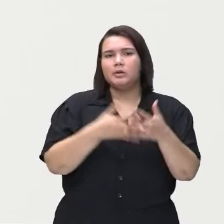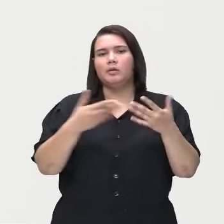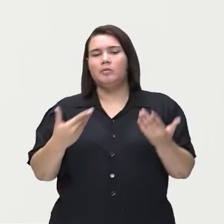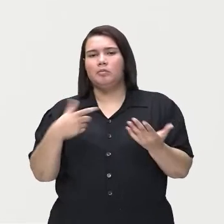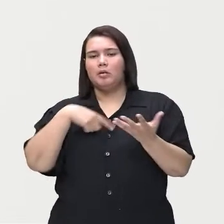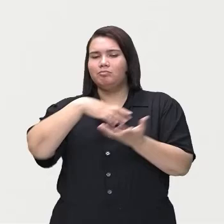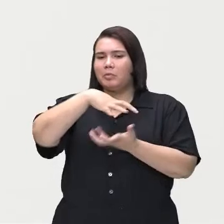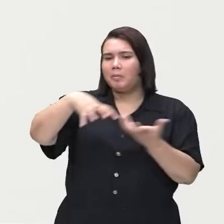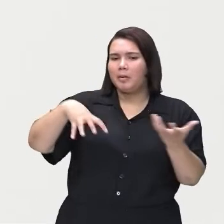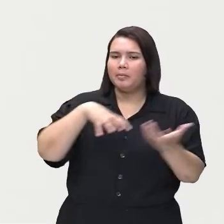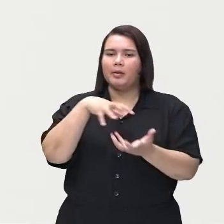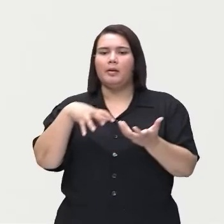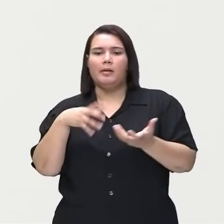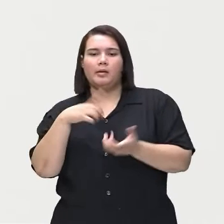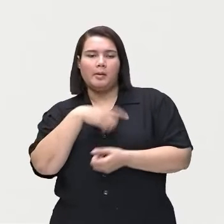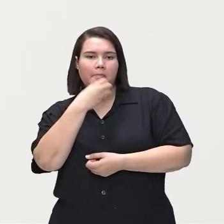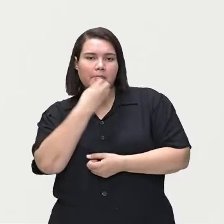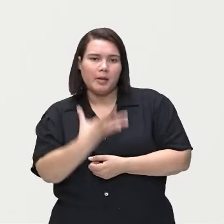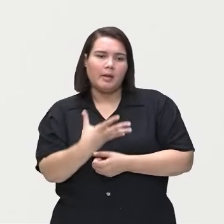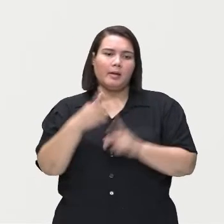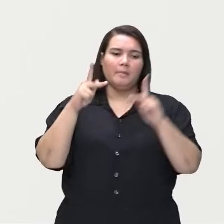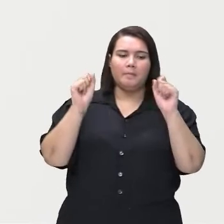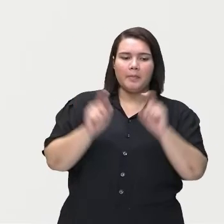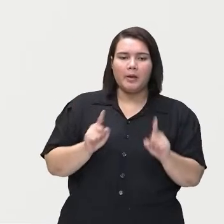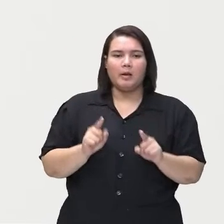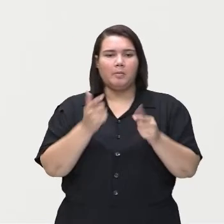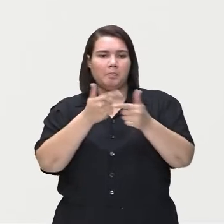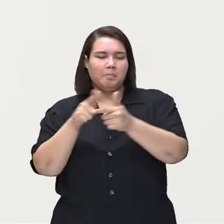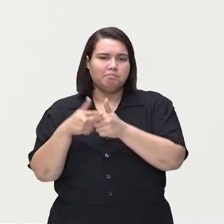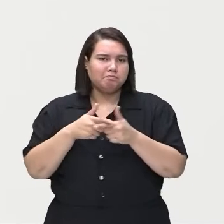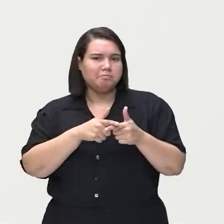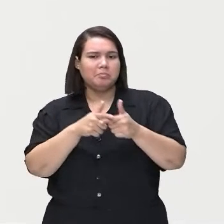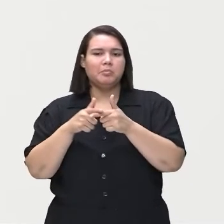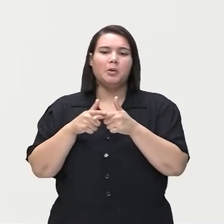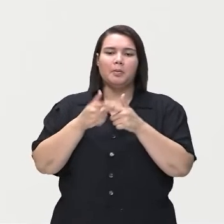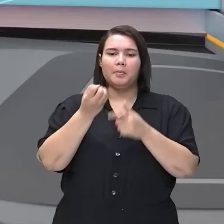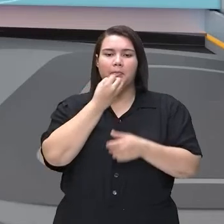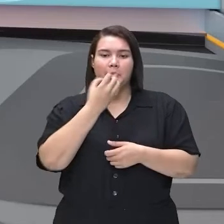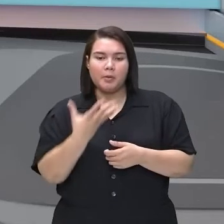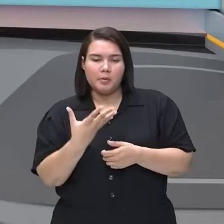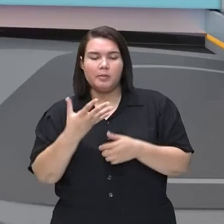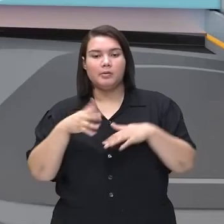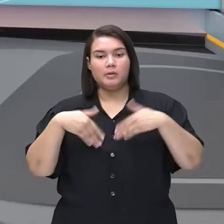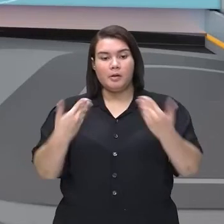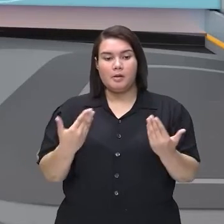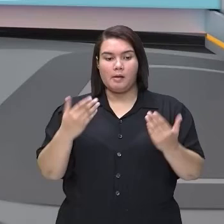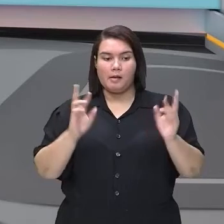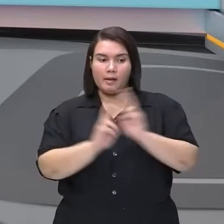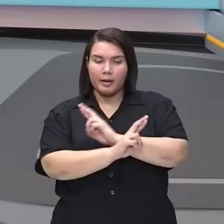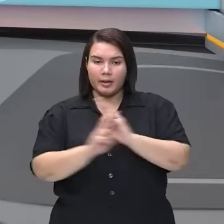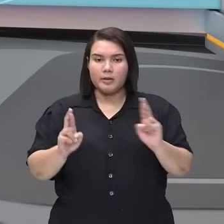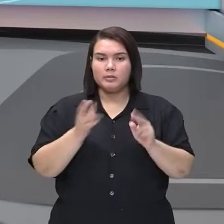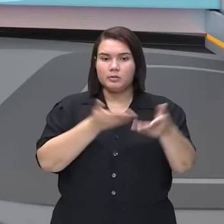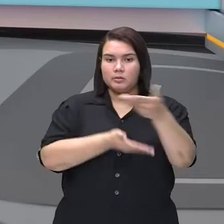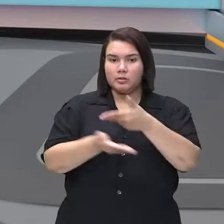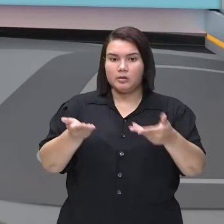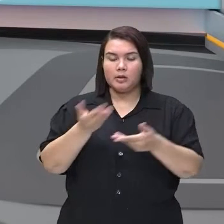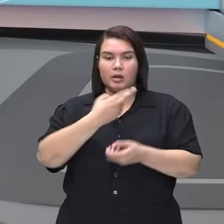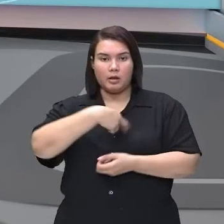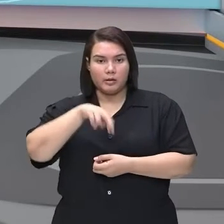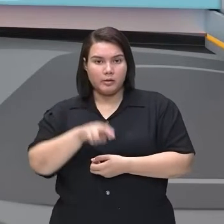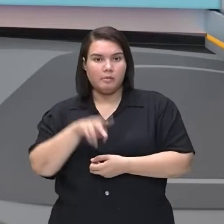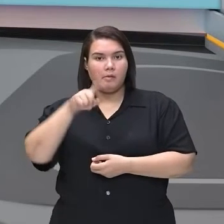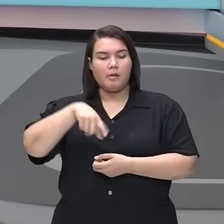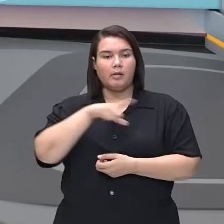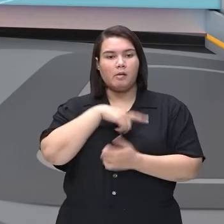ora fazendo as pazes, ora trazendo bênçãos, ora trazendo problemas. Então, essa relação, essa ligação na religião seria